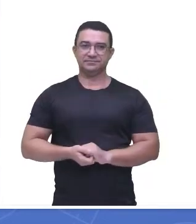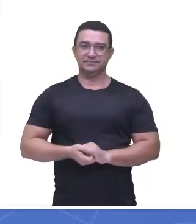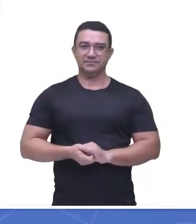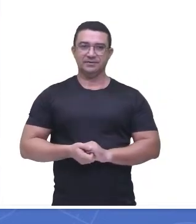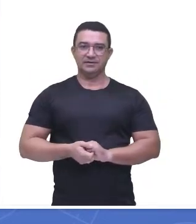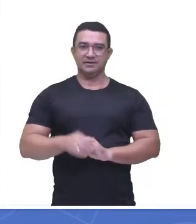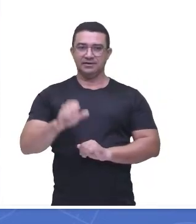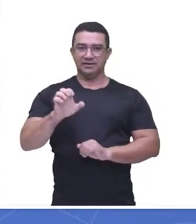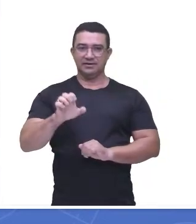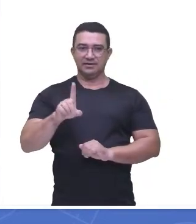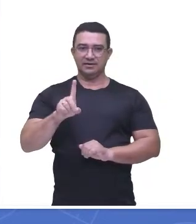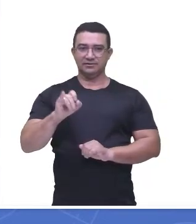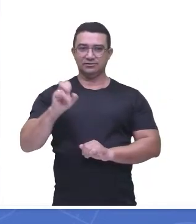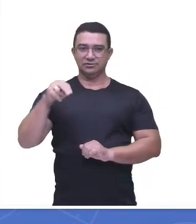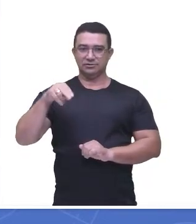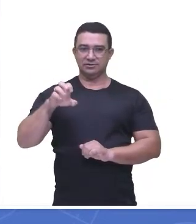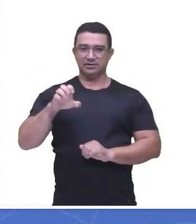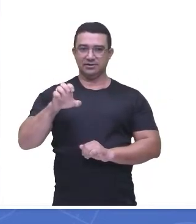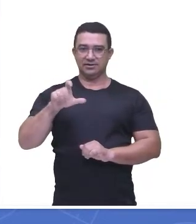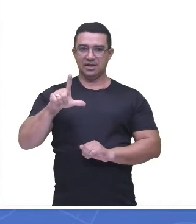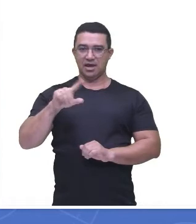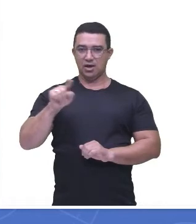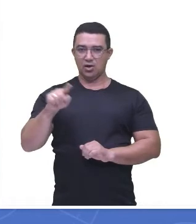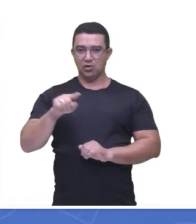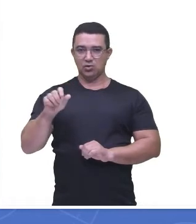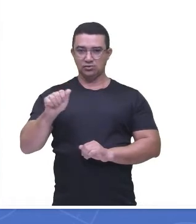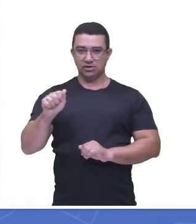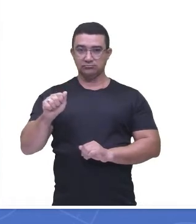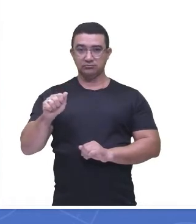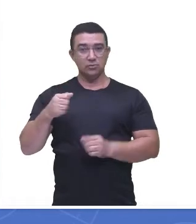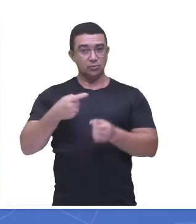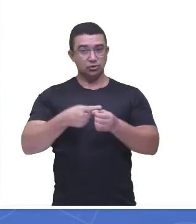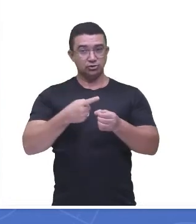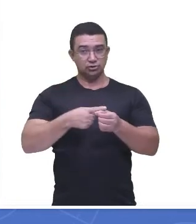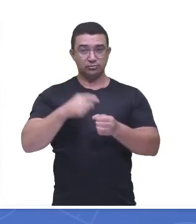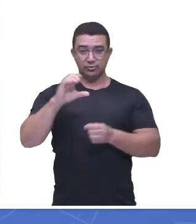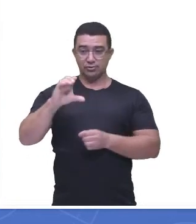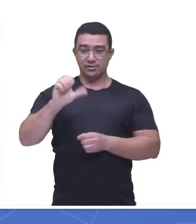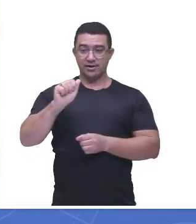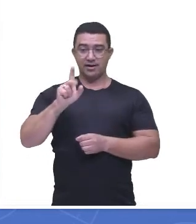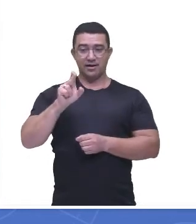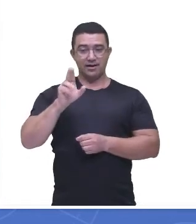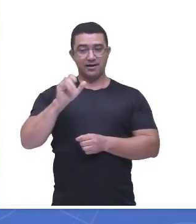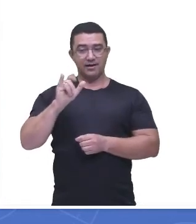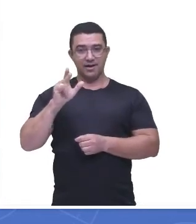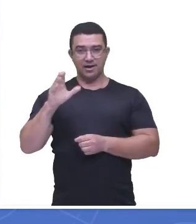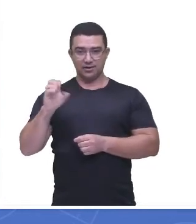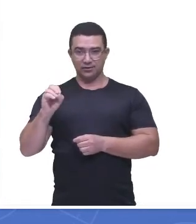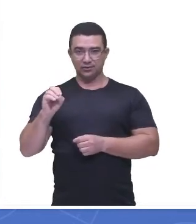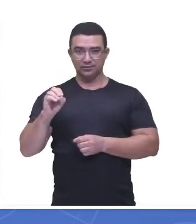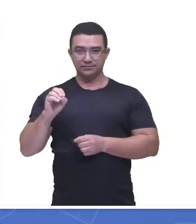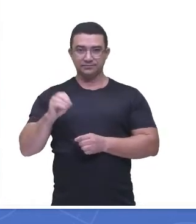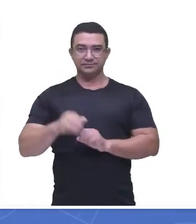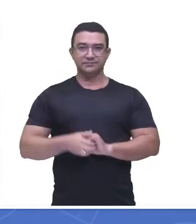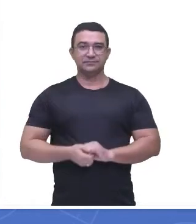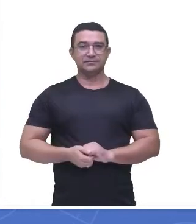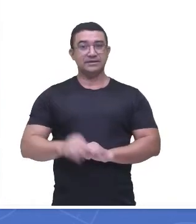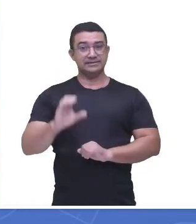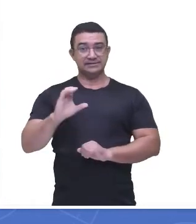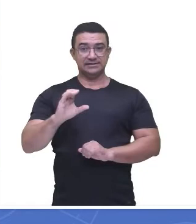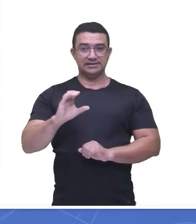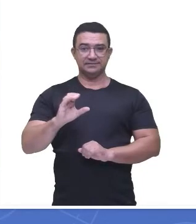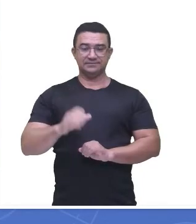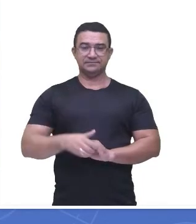Sim, temos uma aluna aí que eu não chamei ainda hoje, lá do Careiro da Várzea, da escola Coronel Fiuza. Quem é? É de